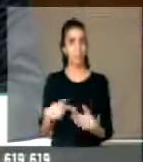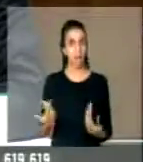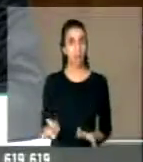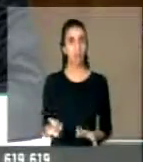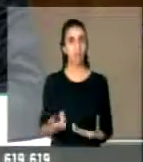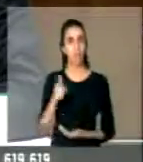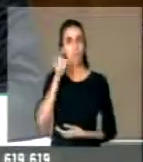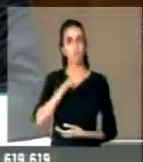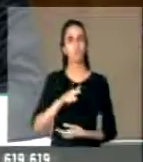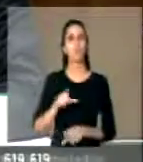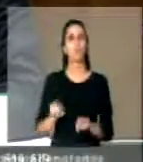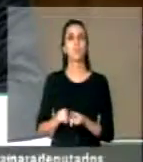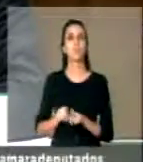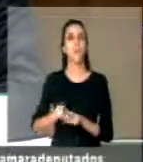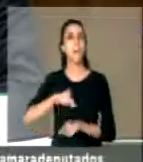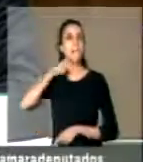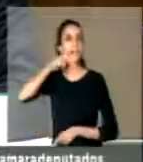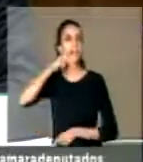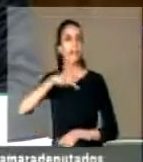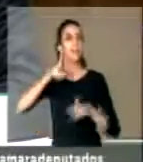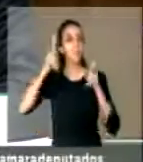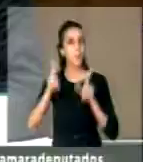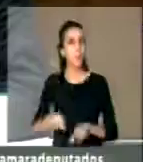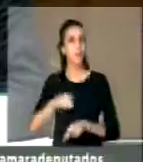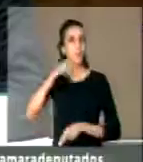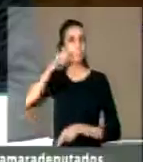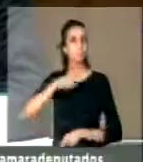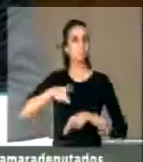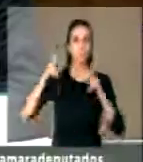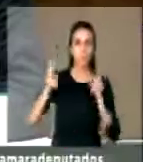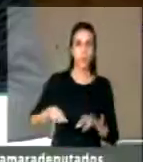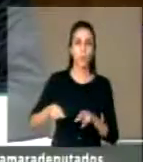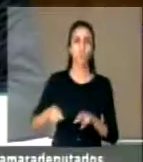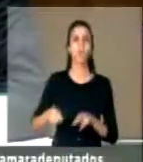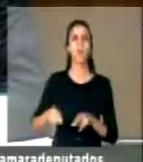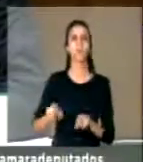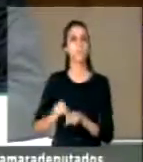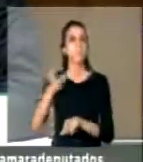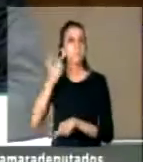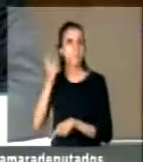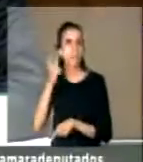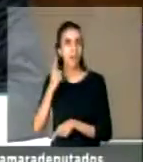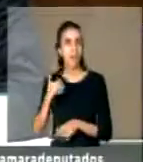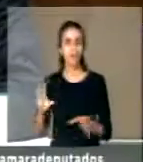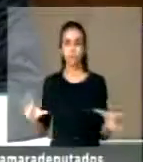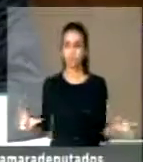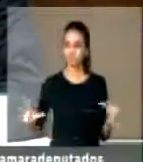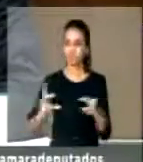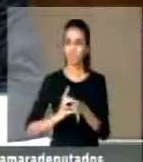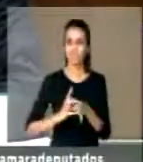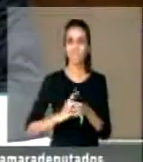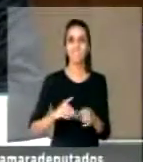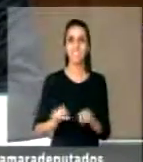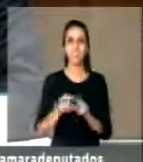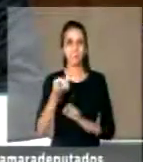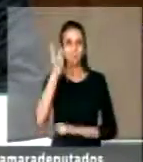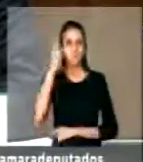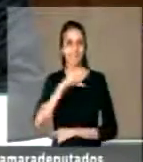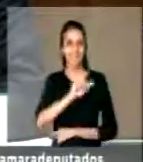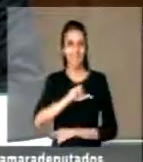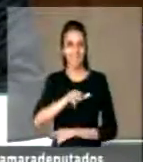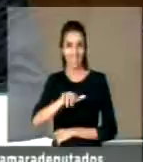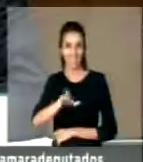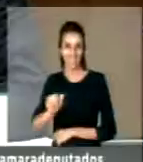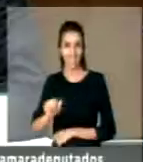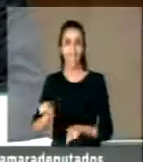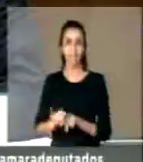Paraíba e o Rio Grande do Norte e parcela do Ceará, com envolvimento do Cariri cearense. Naquele tempo,